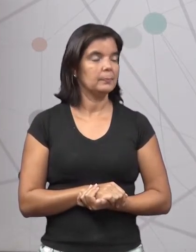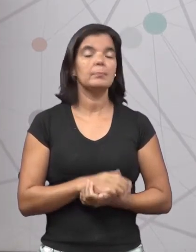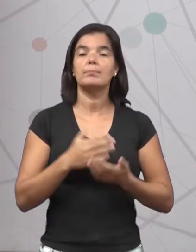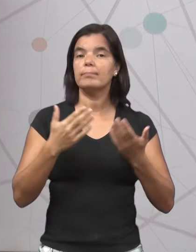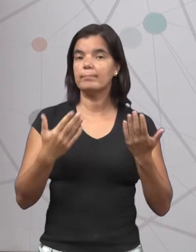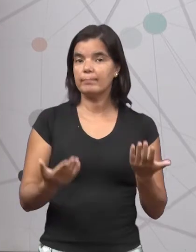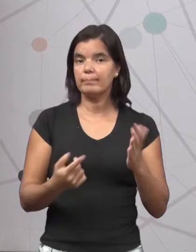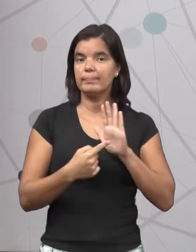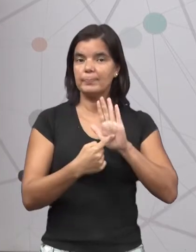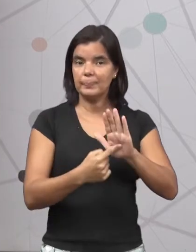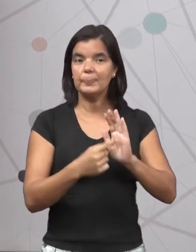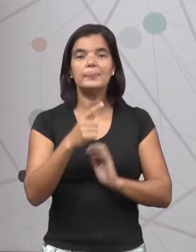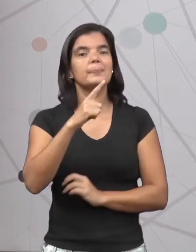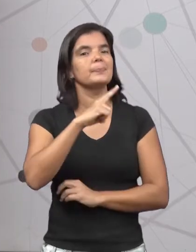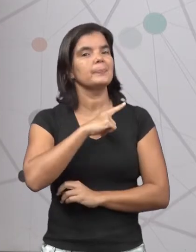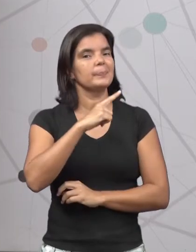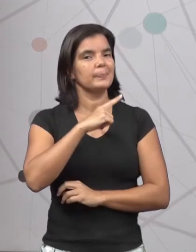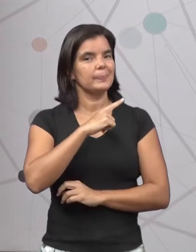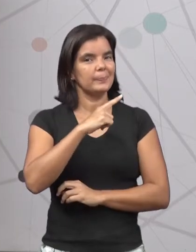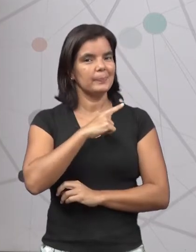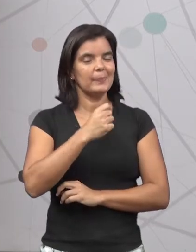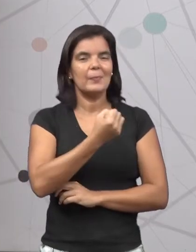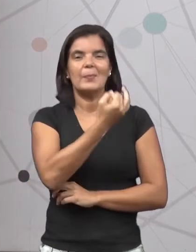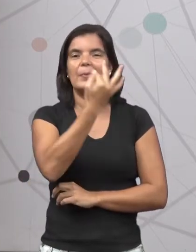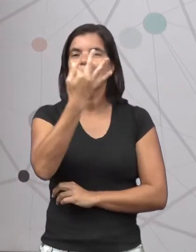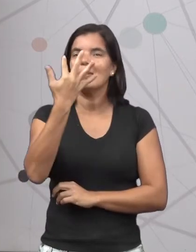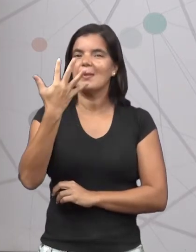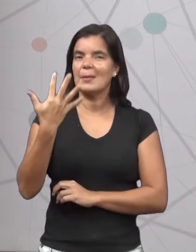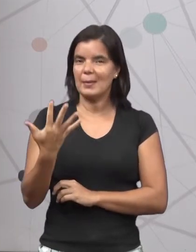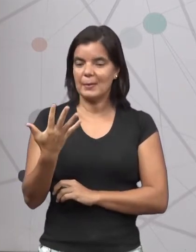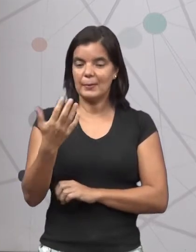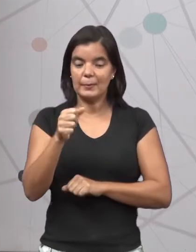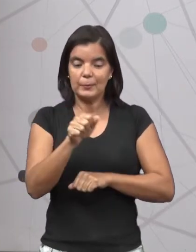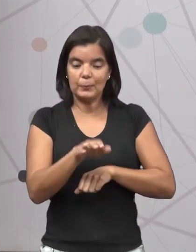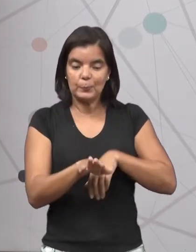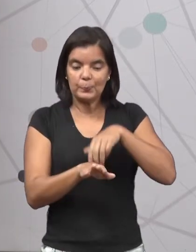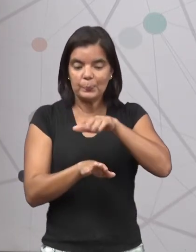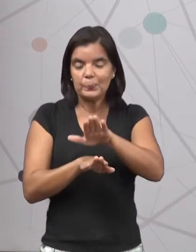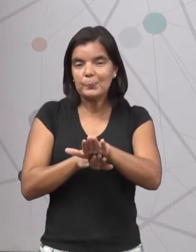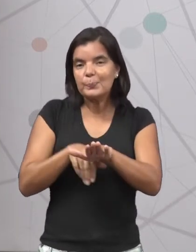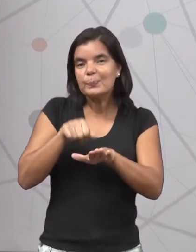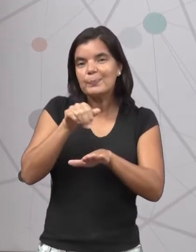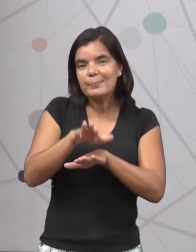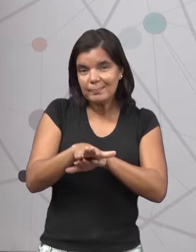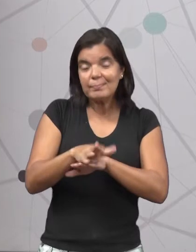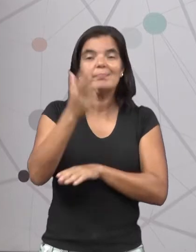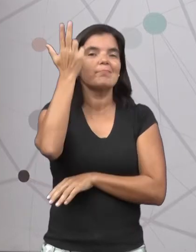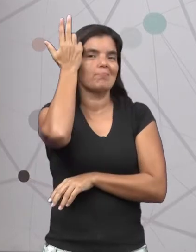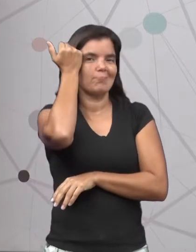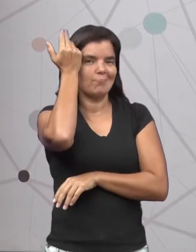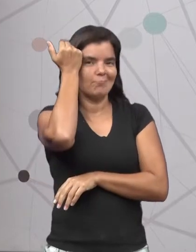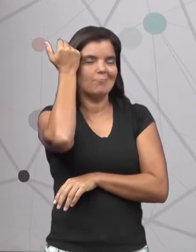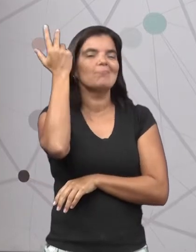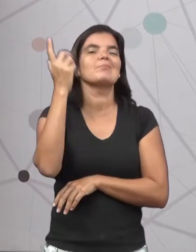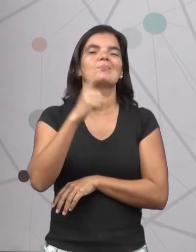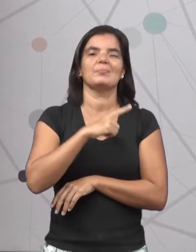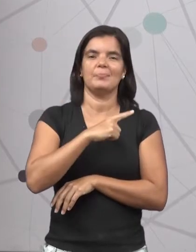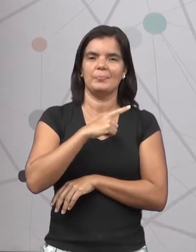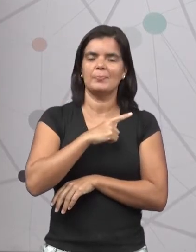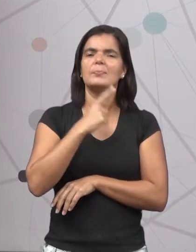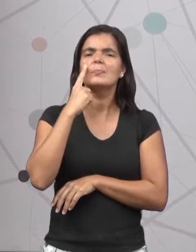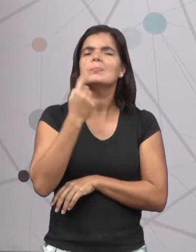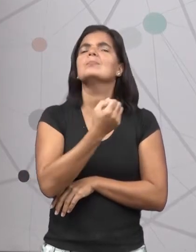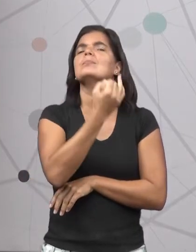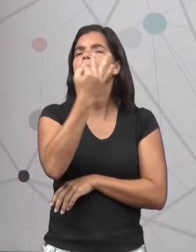E aqui nós temos a quantidade de passos que a lebre deu.